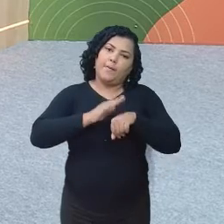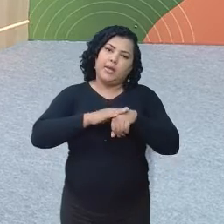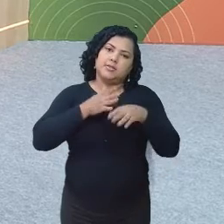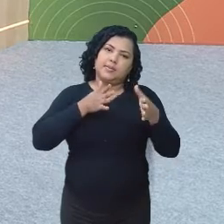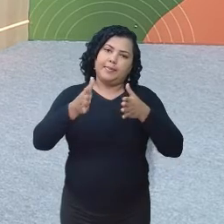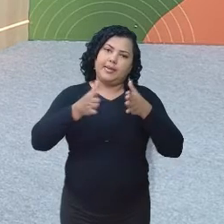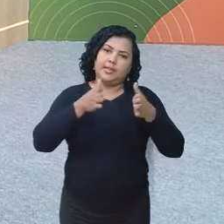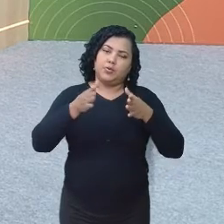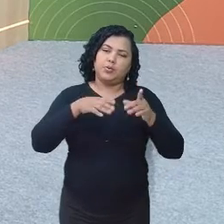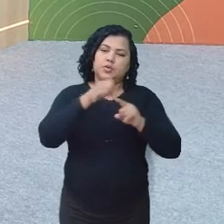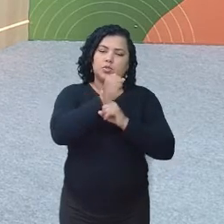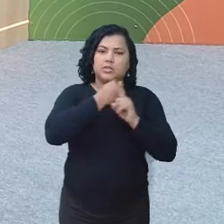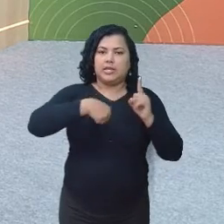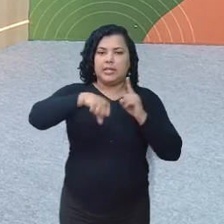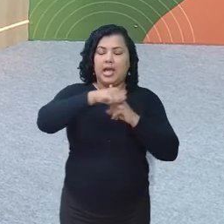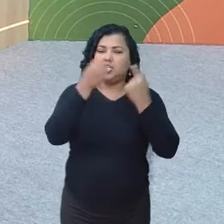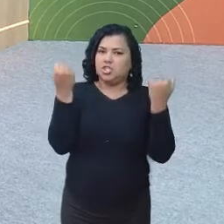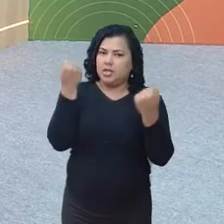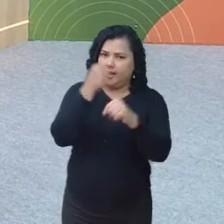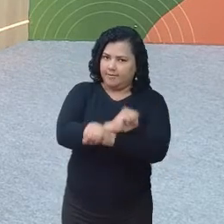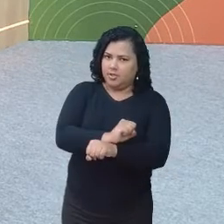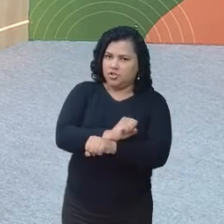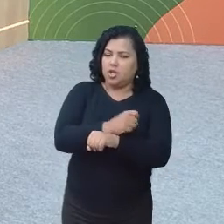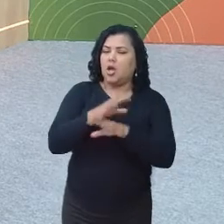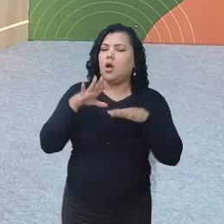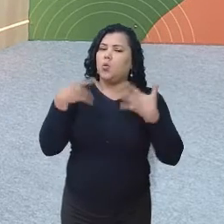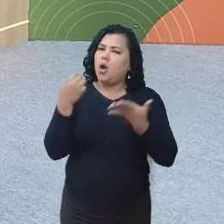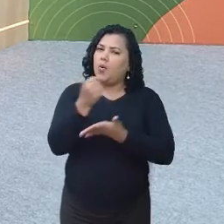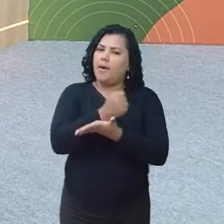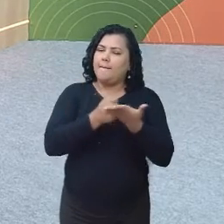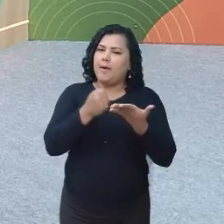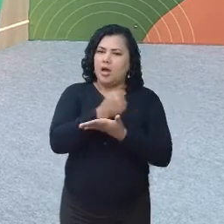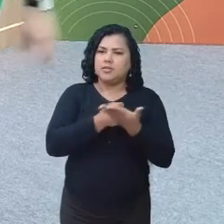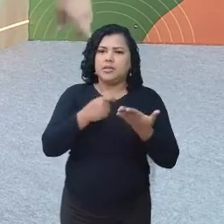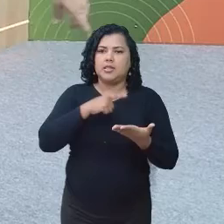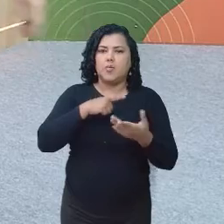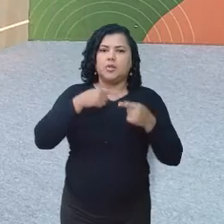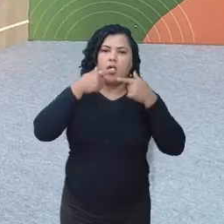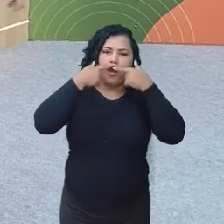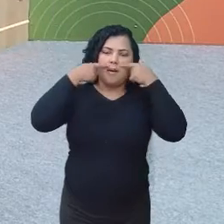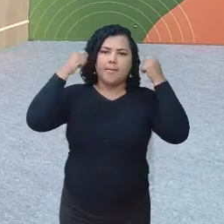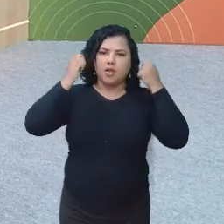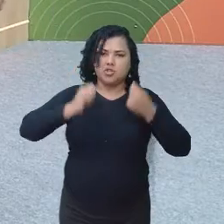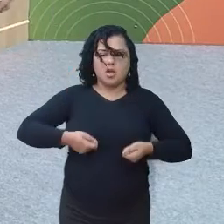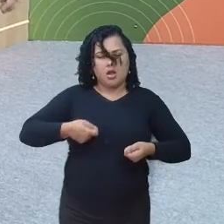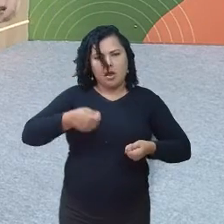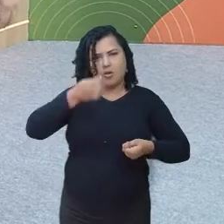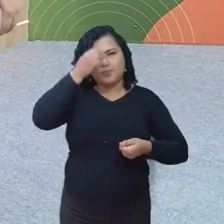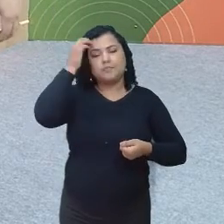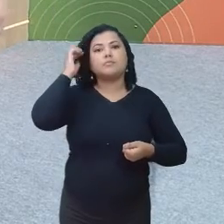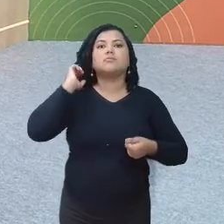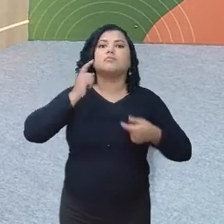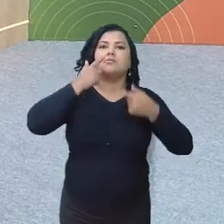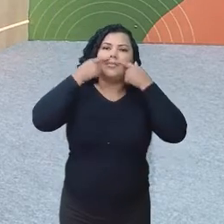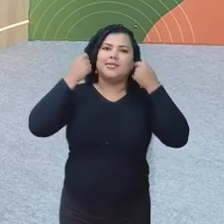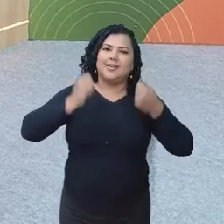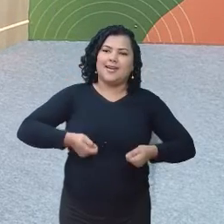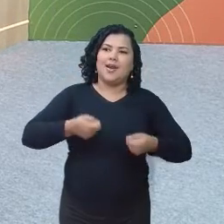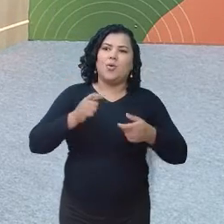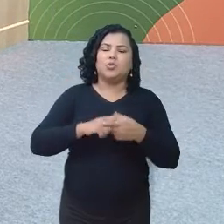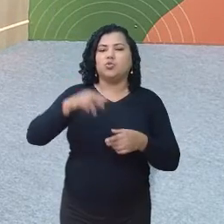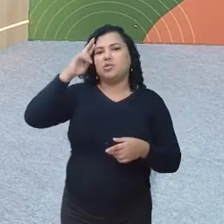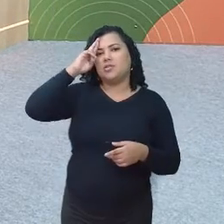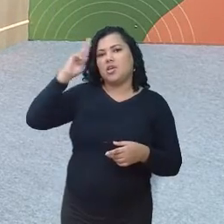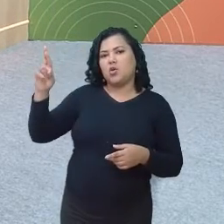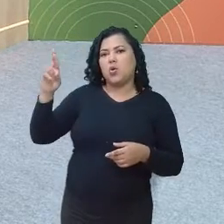colonial escravista, ela era baseada numa ideia patriarcal, né, onde o chefe da família era o senhor de